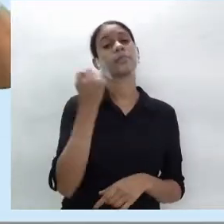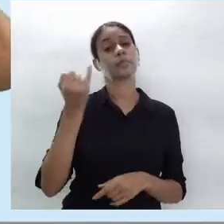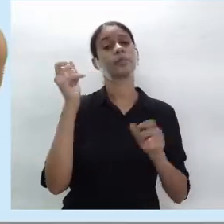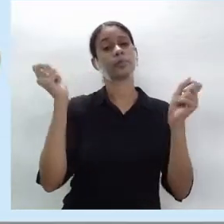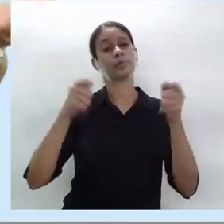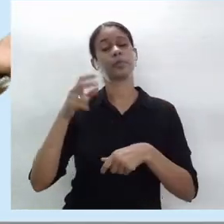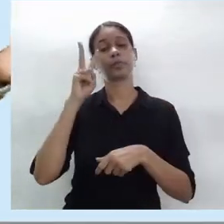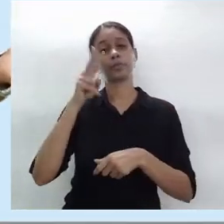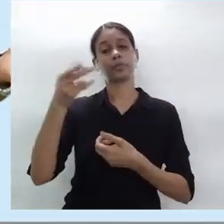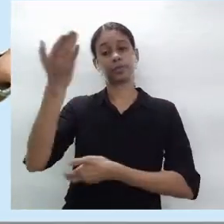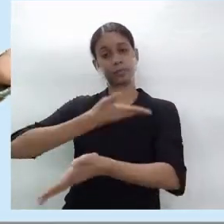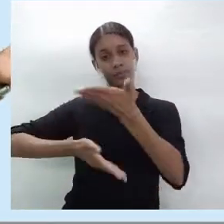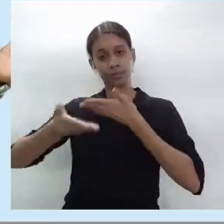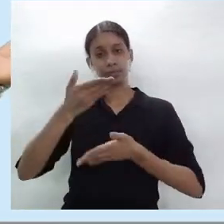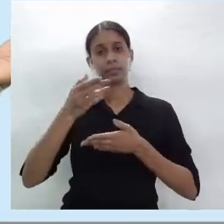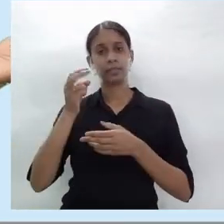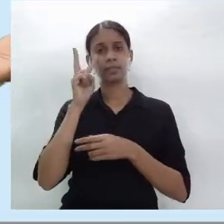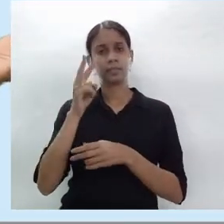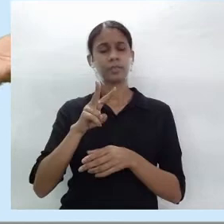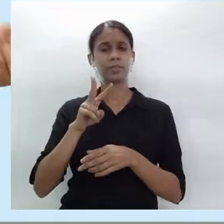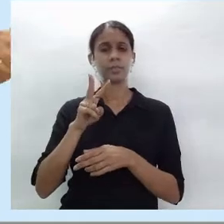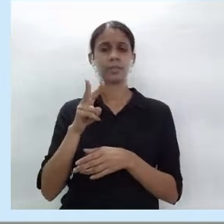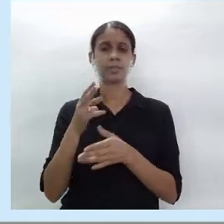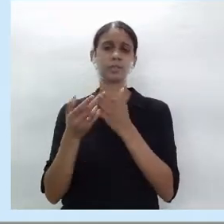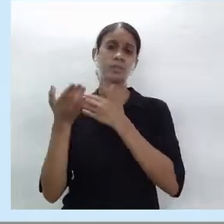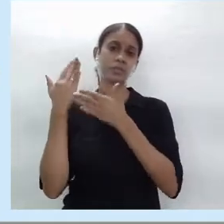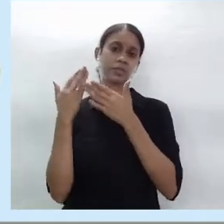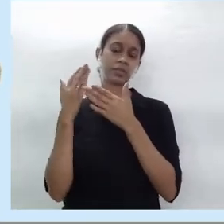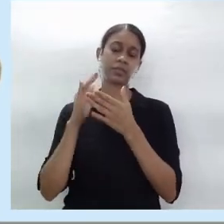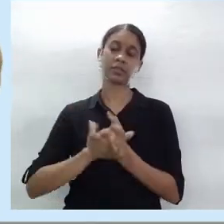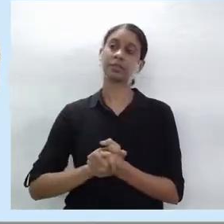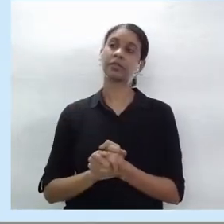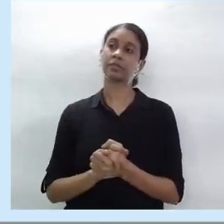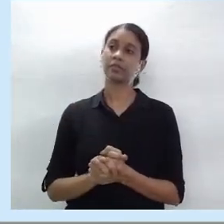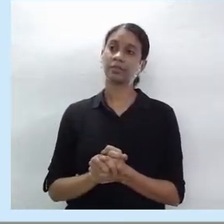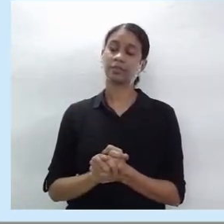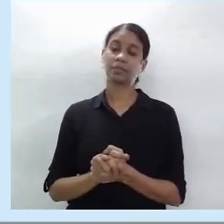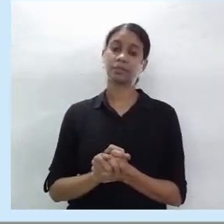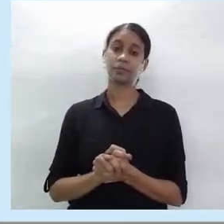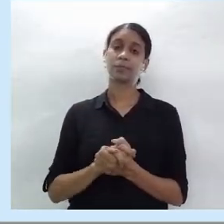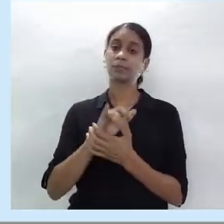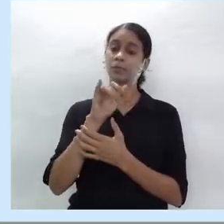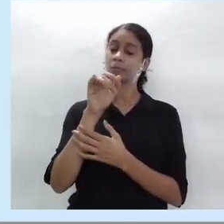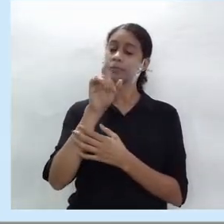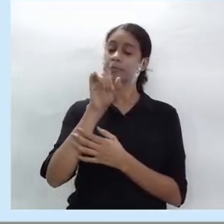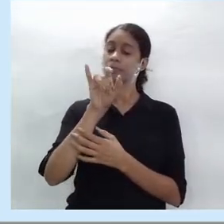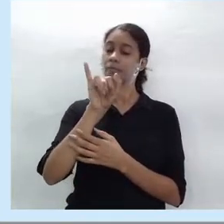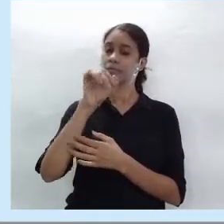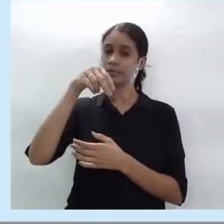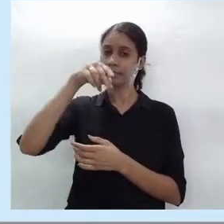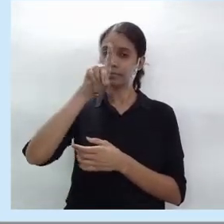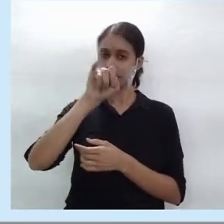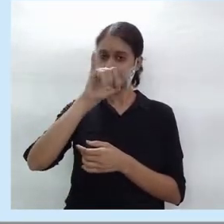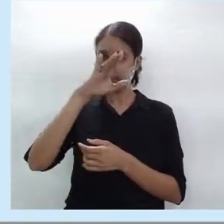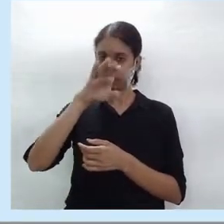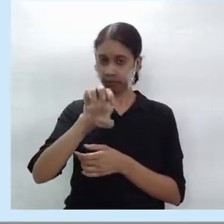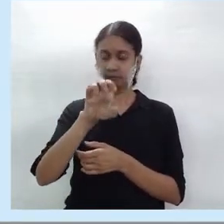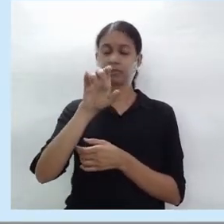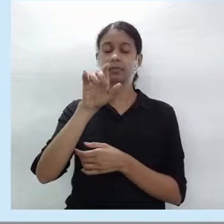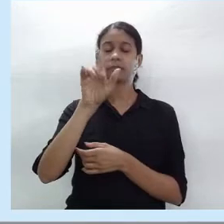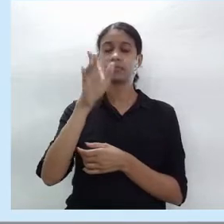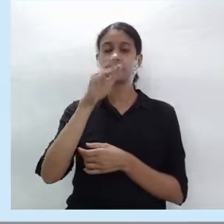relação naquele mapa que a gente viu do índice Gini. E aí, existe também alguns